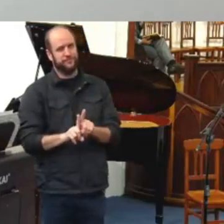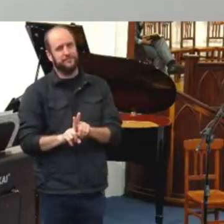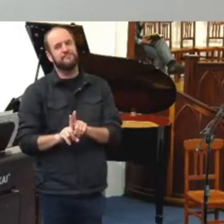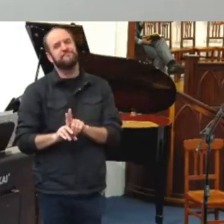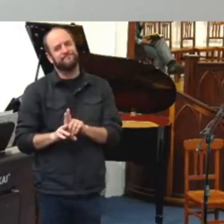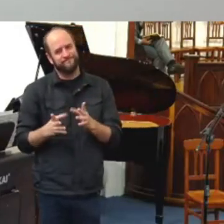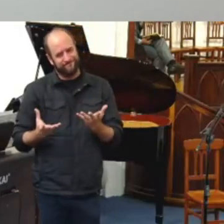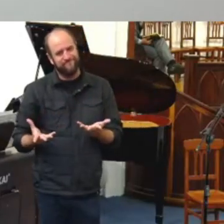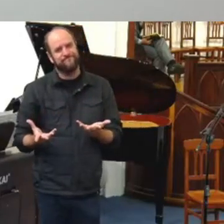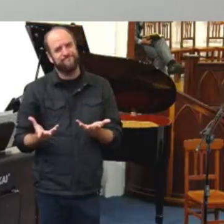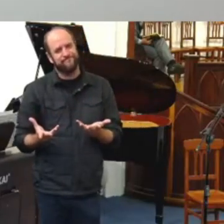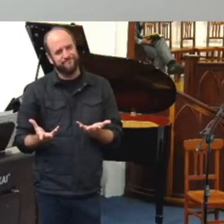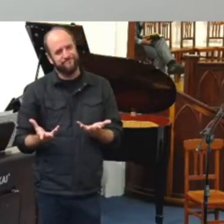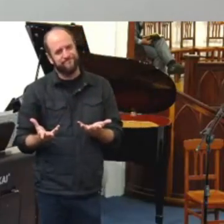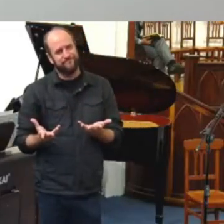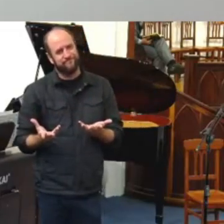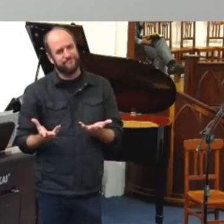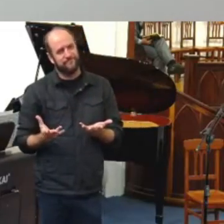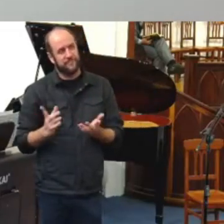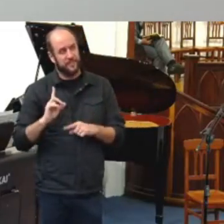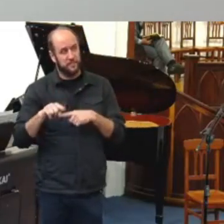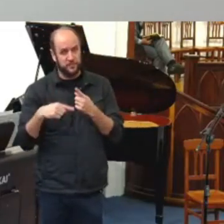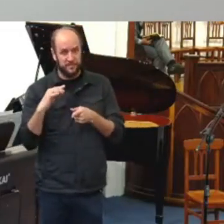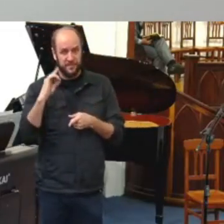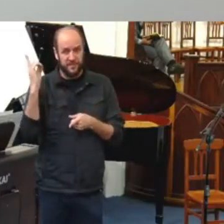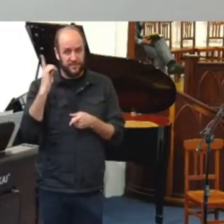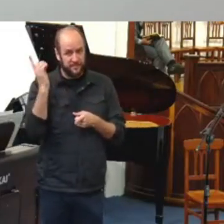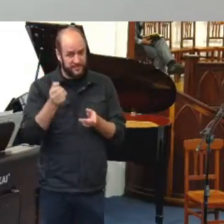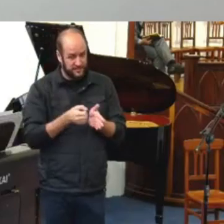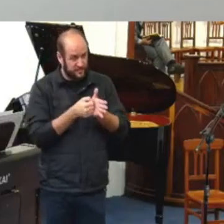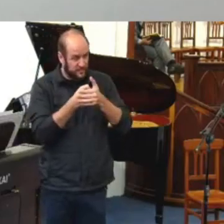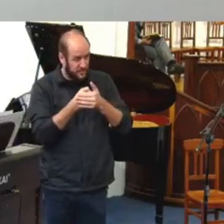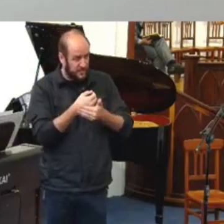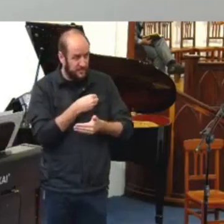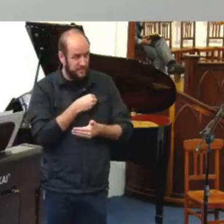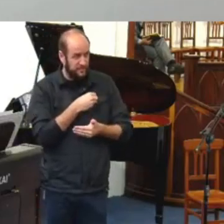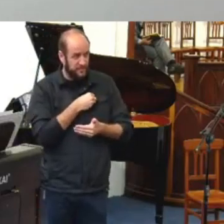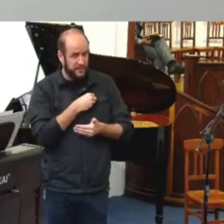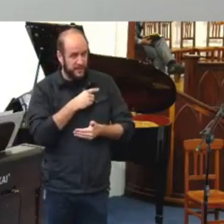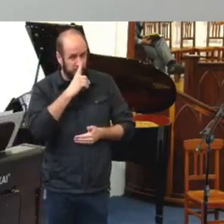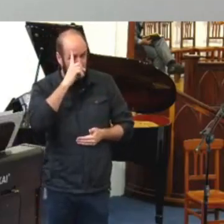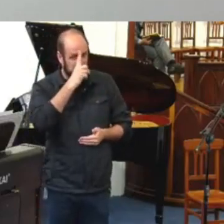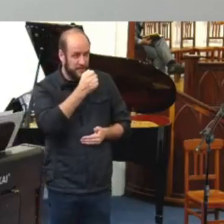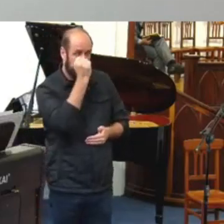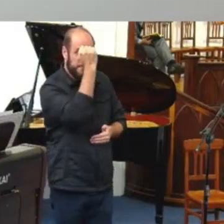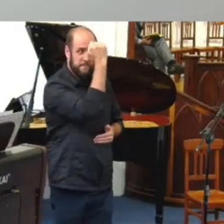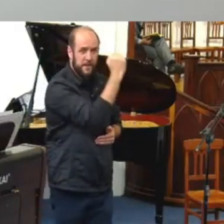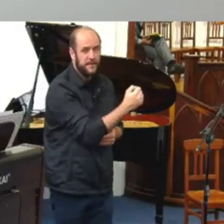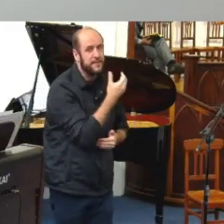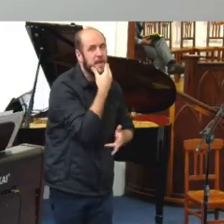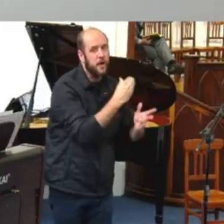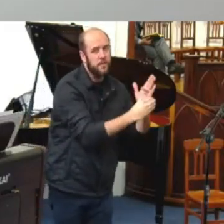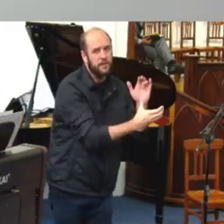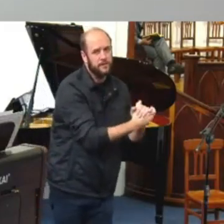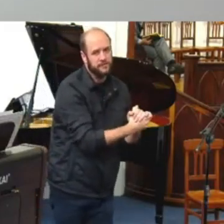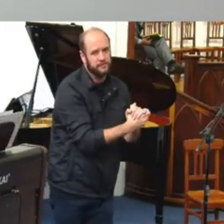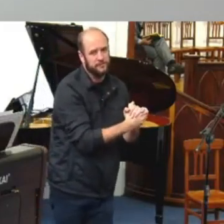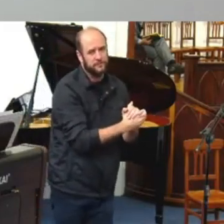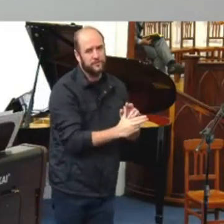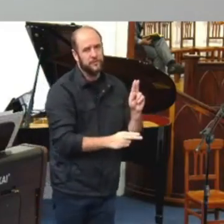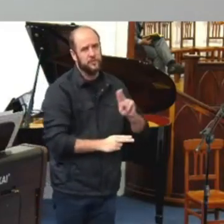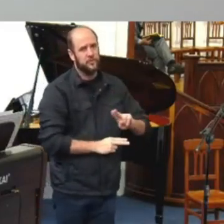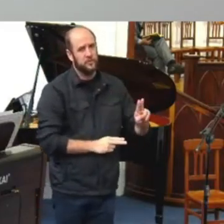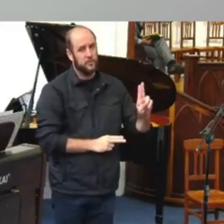e para esconder o seu pecado, mandou também matar o esposo dessa mulher, Urias e